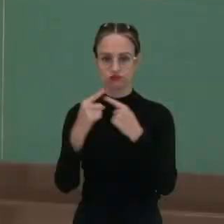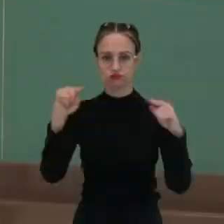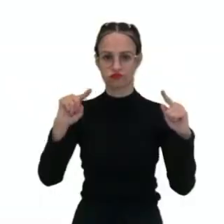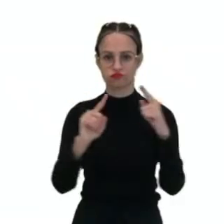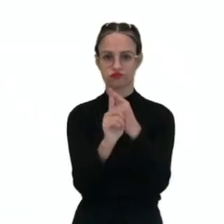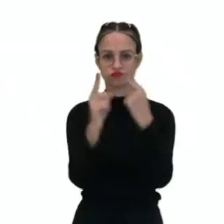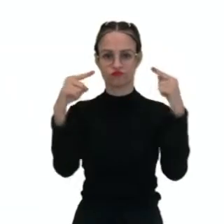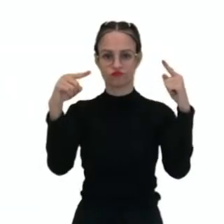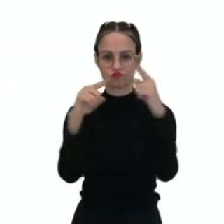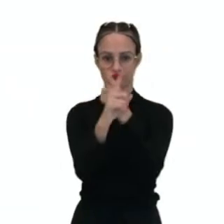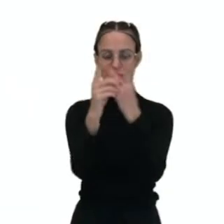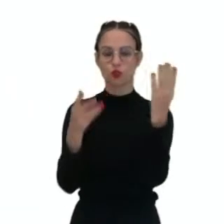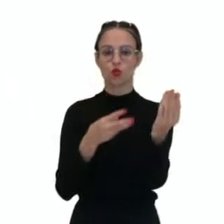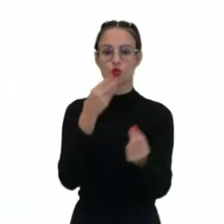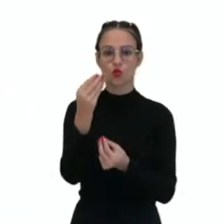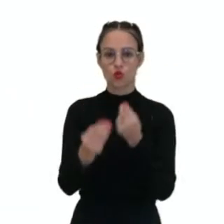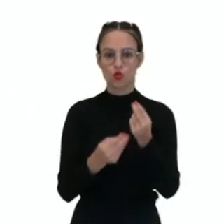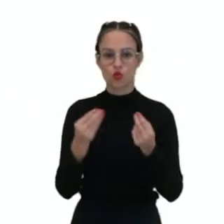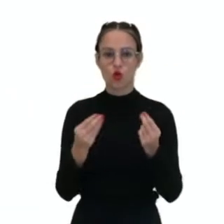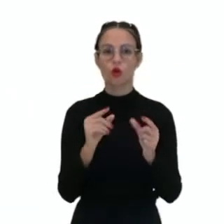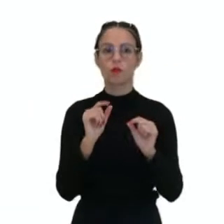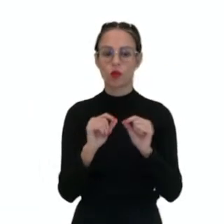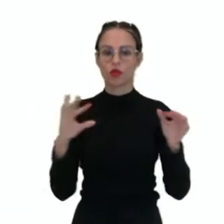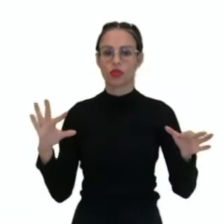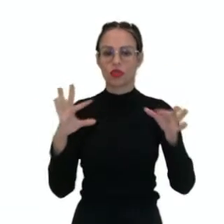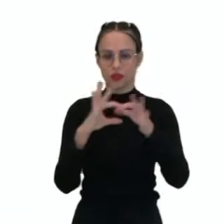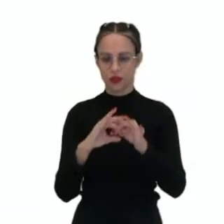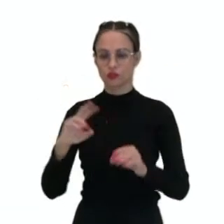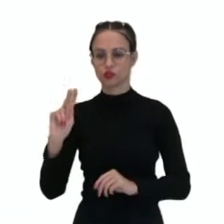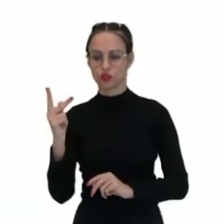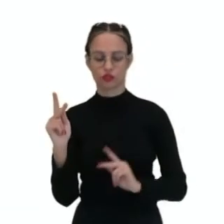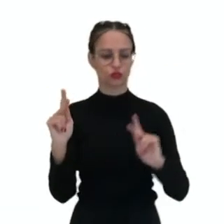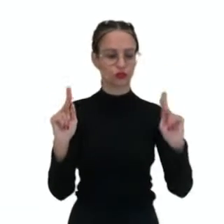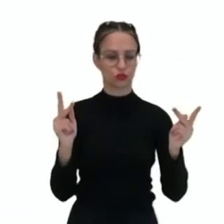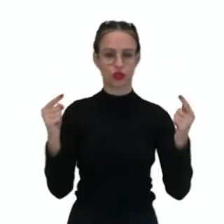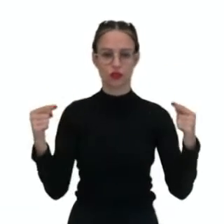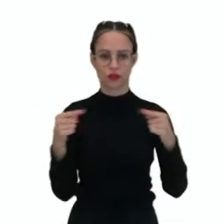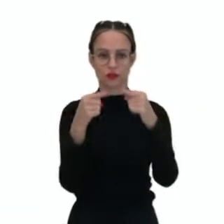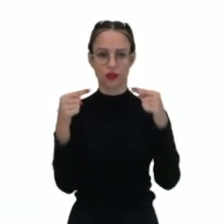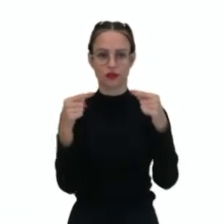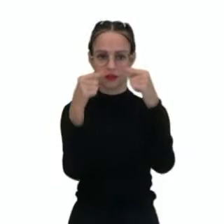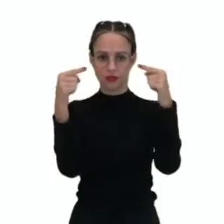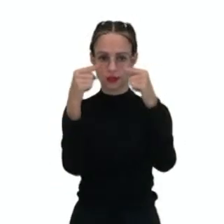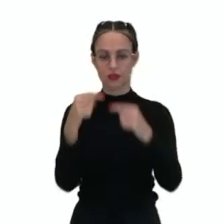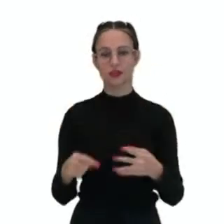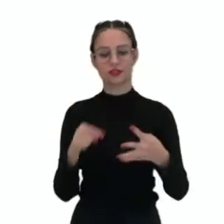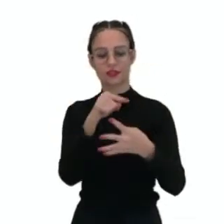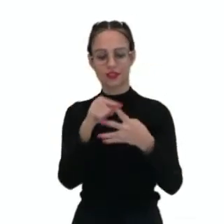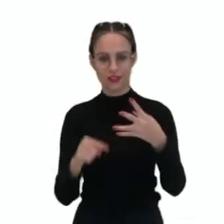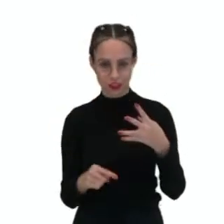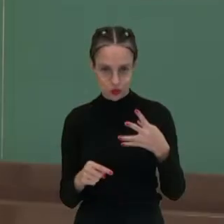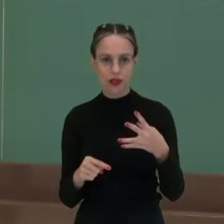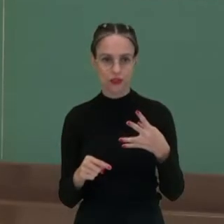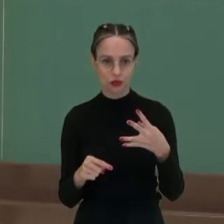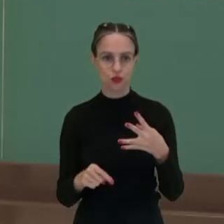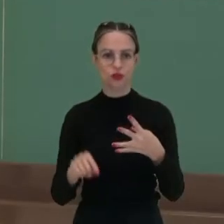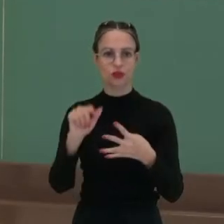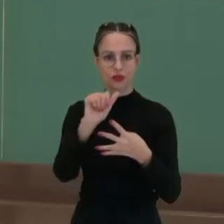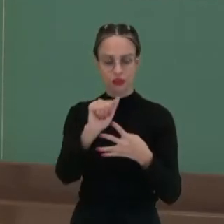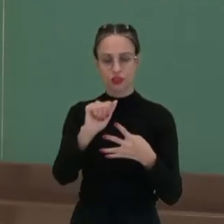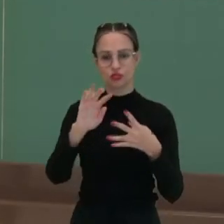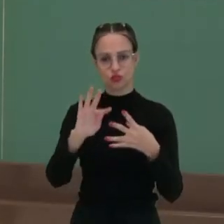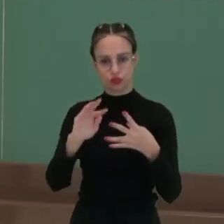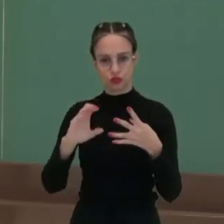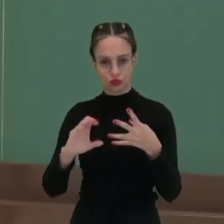outro através das pontes de hidrogênio que formam entre essas 4 bases nitrogenadas que a